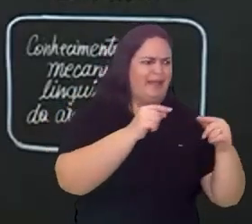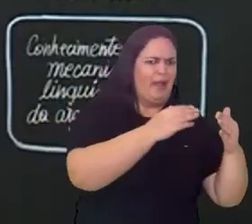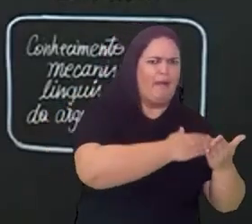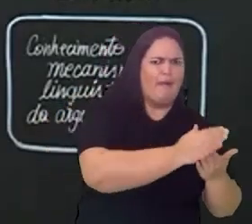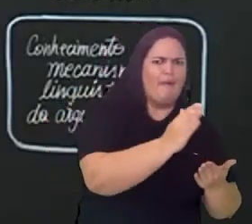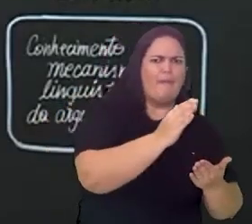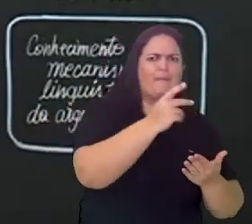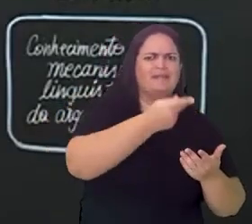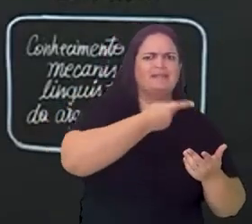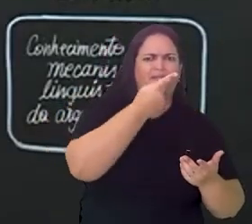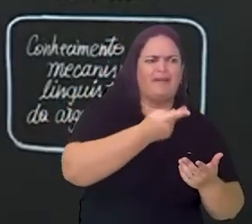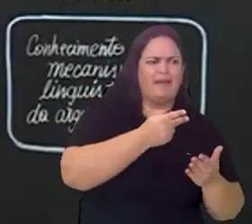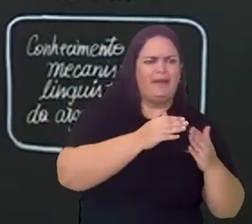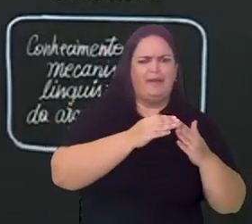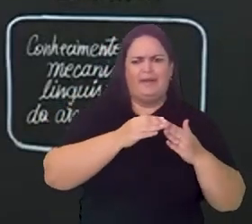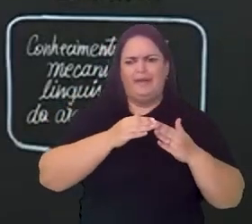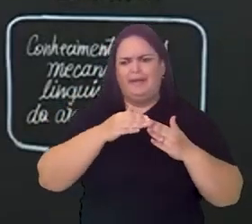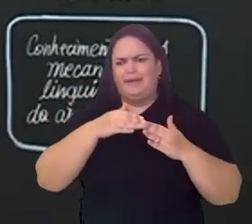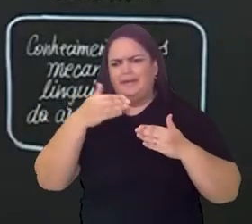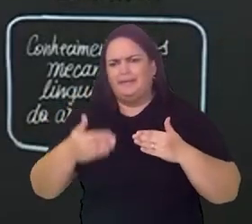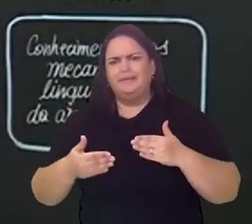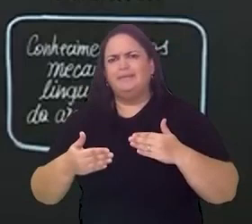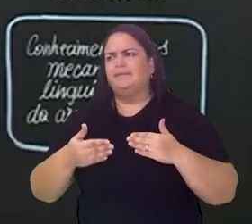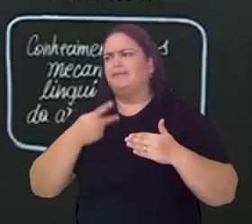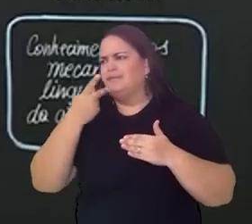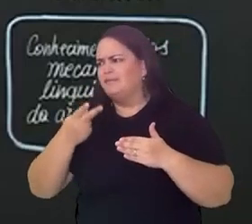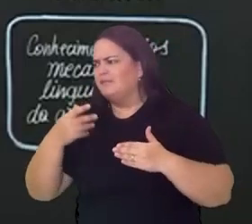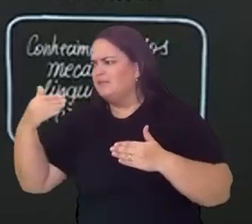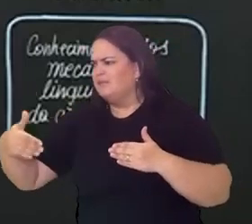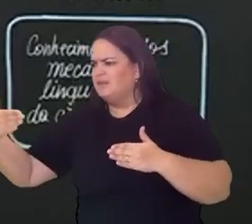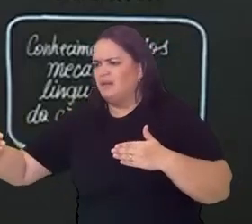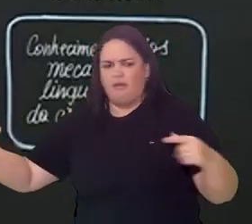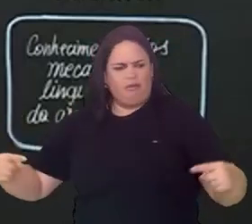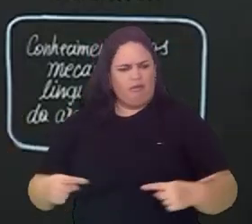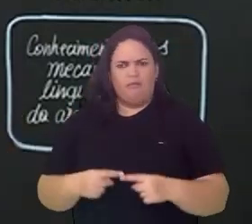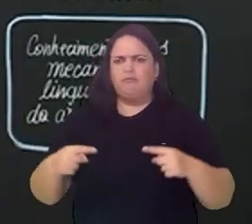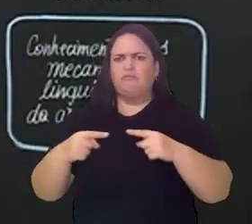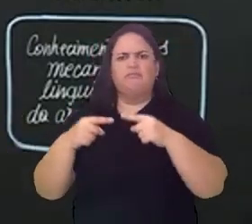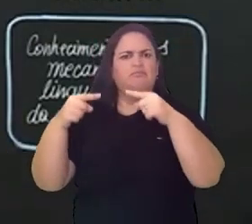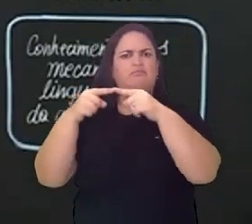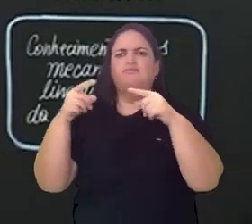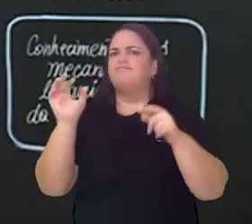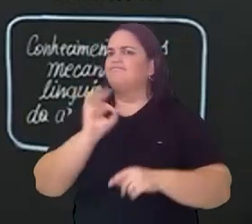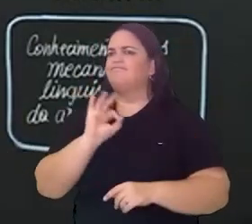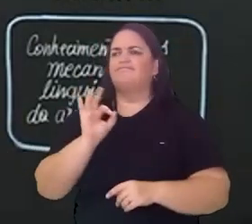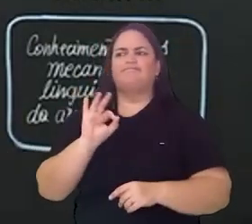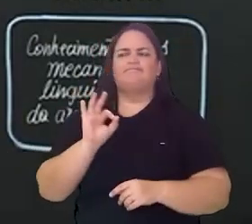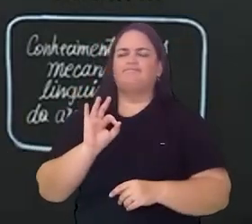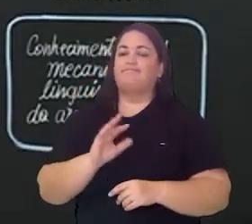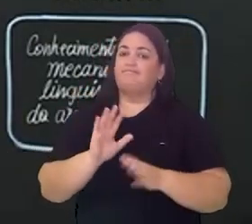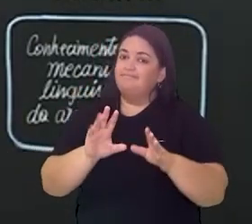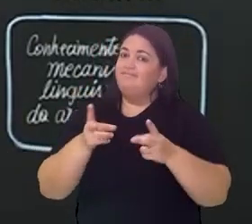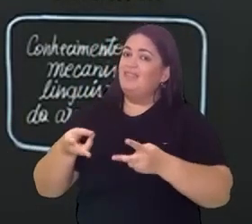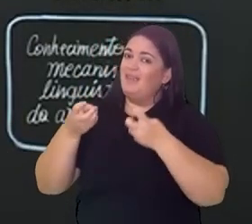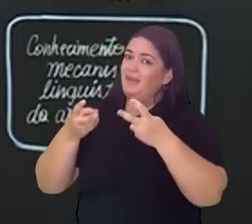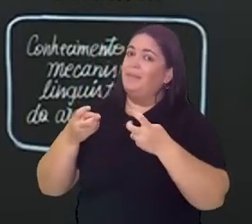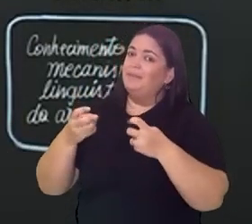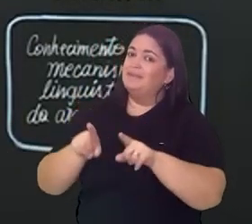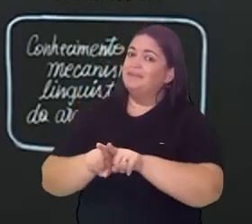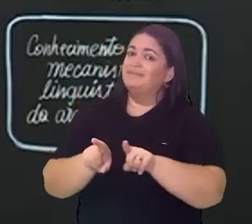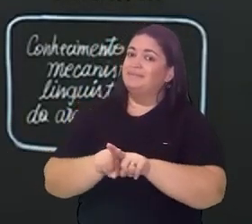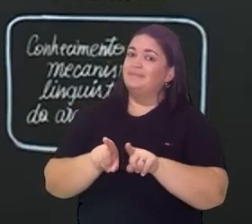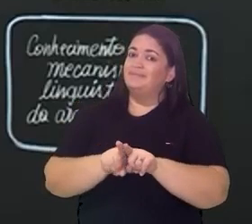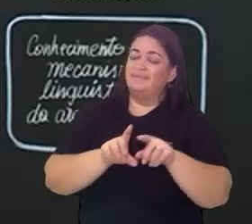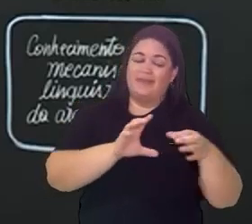há um problema de ideias. Há um problema de ideias. E há também, como você deve ter percebido, um problema de